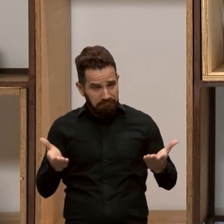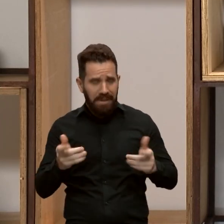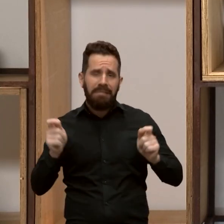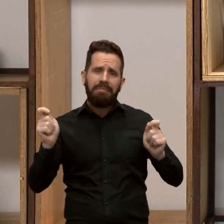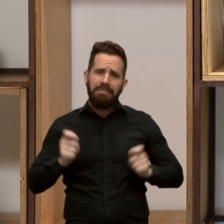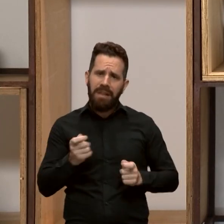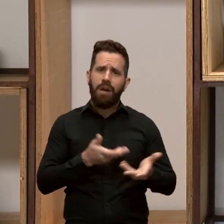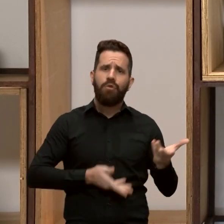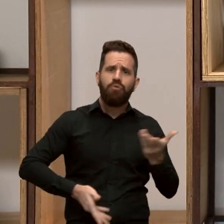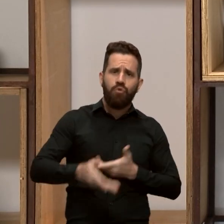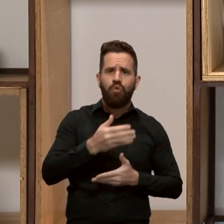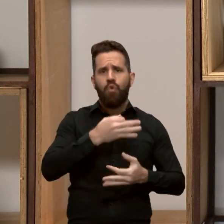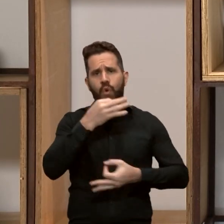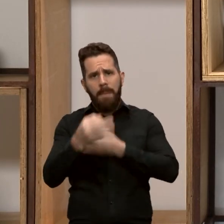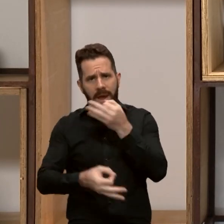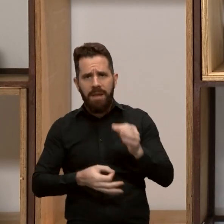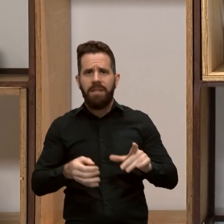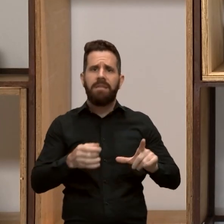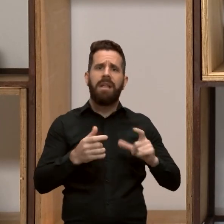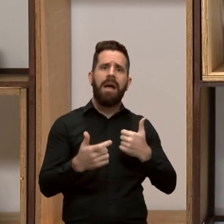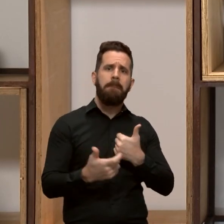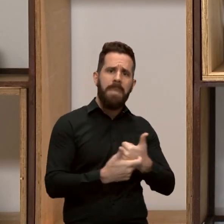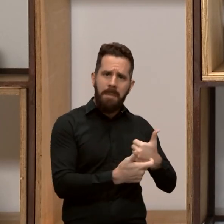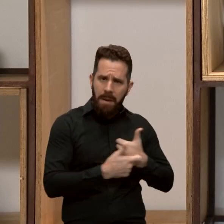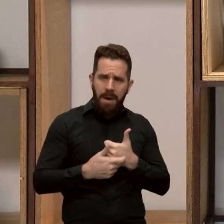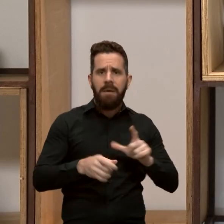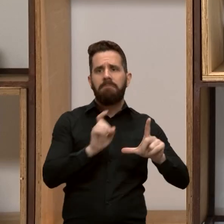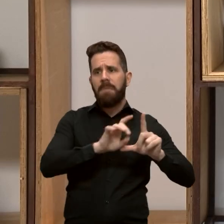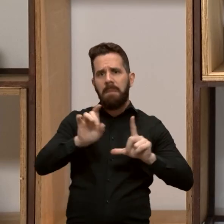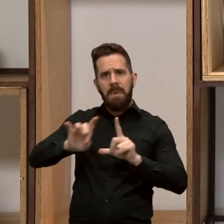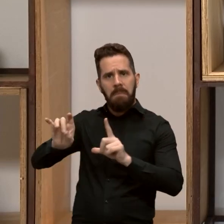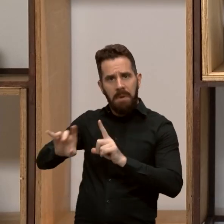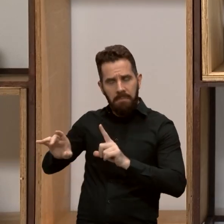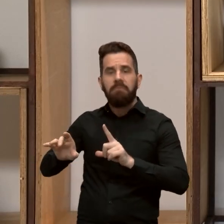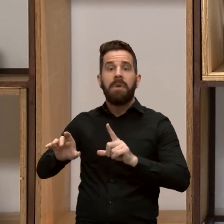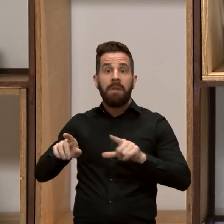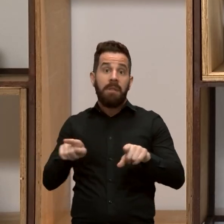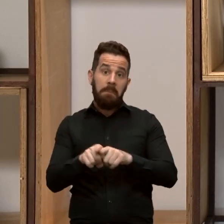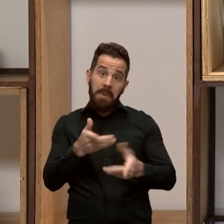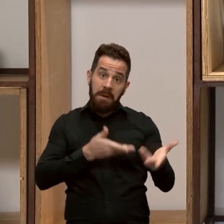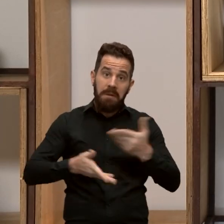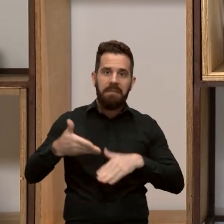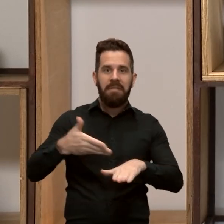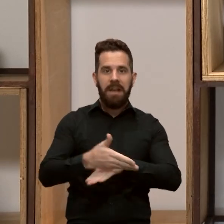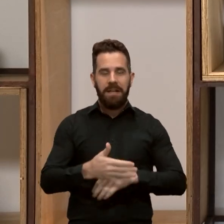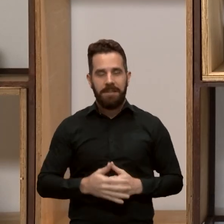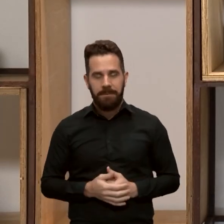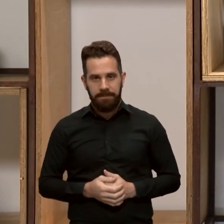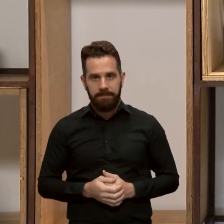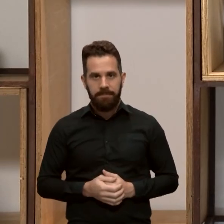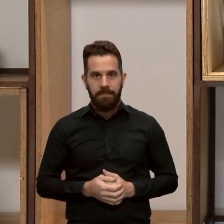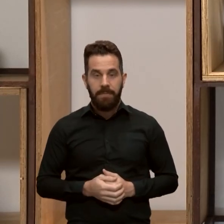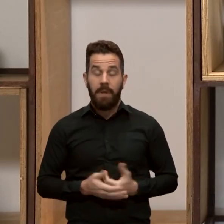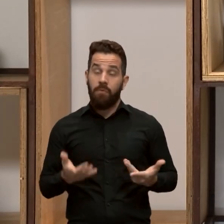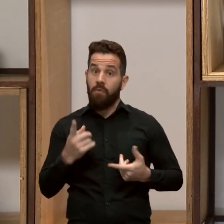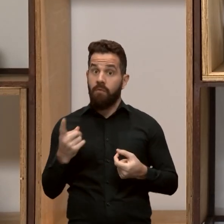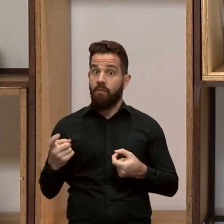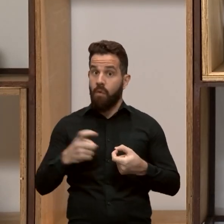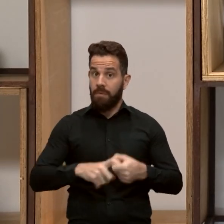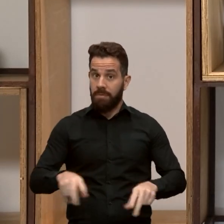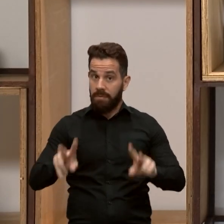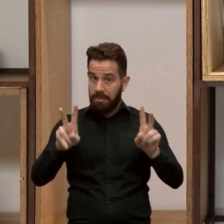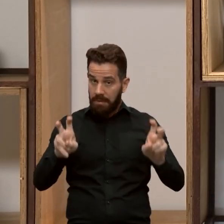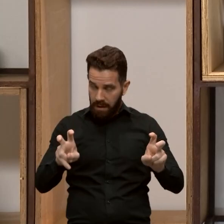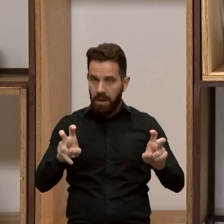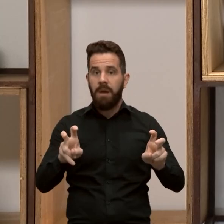compartilhar, comentar e, claro, mandar suas interações também para a gente. E nós voltamos a falar sobre economia solidária.